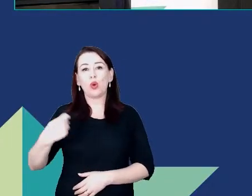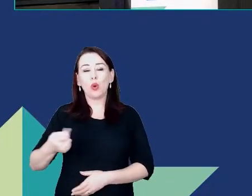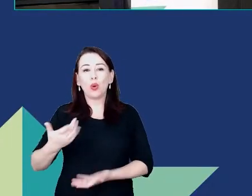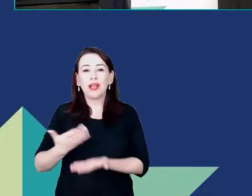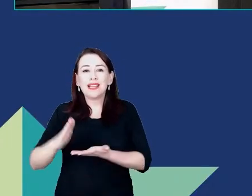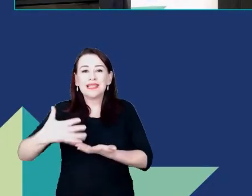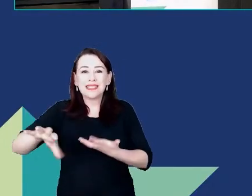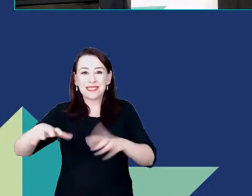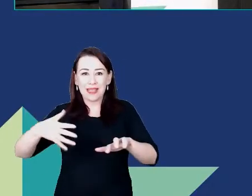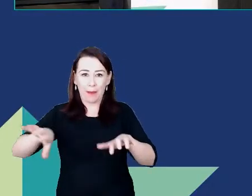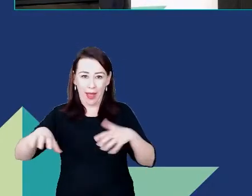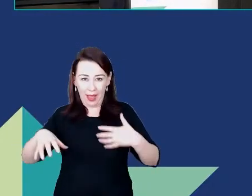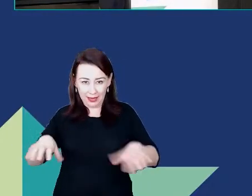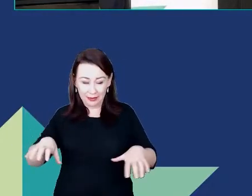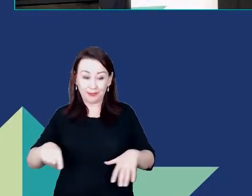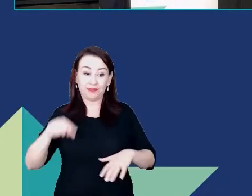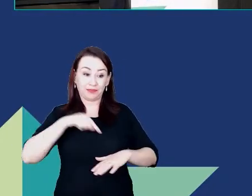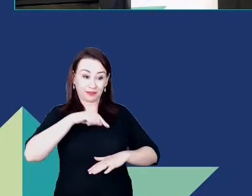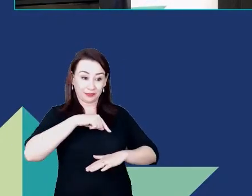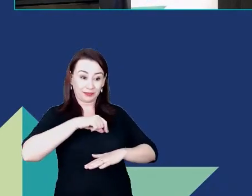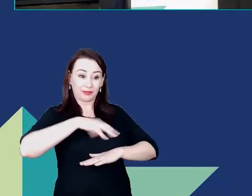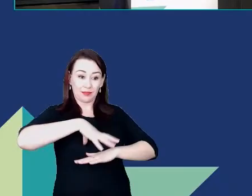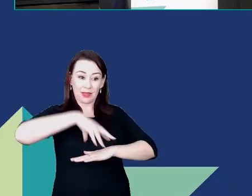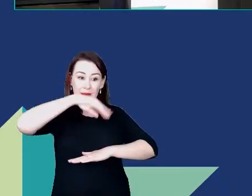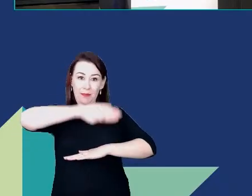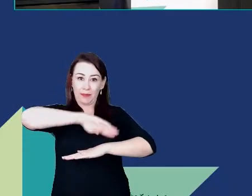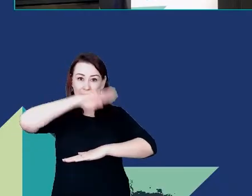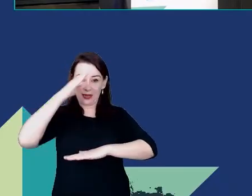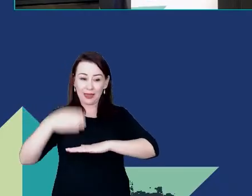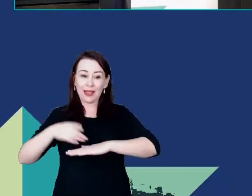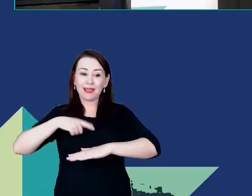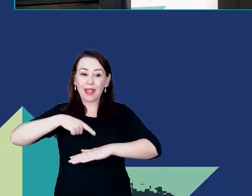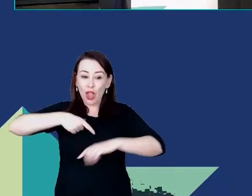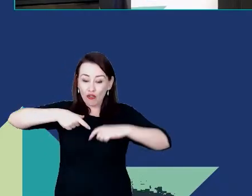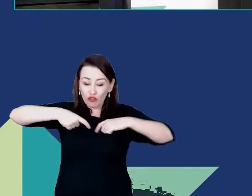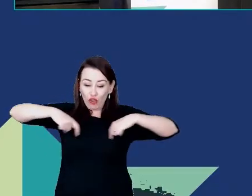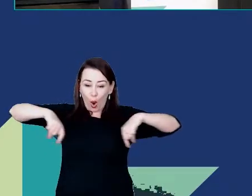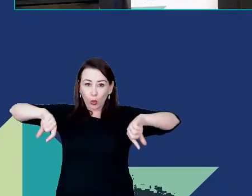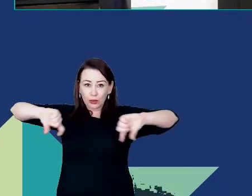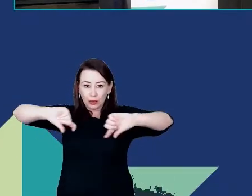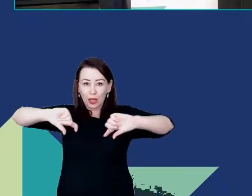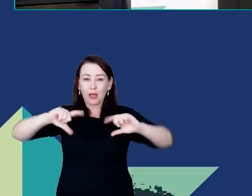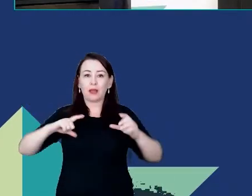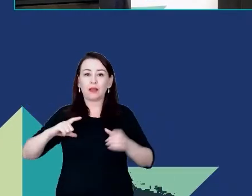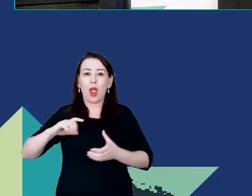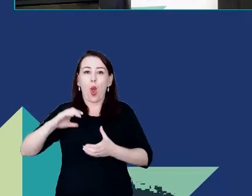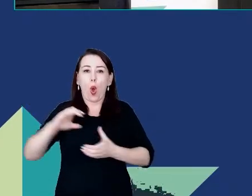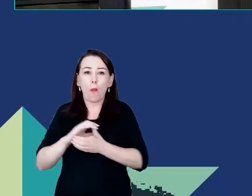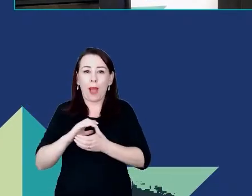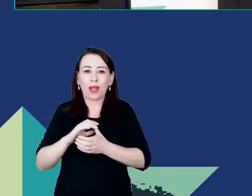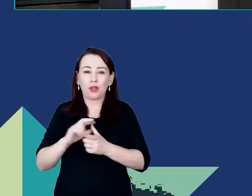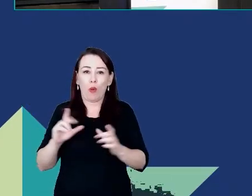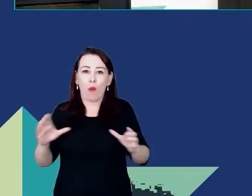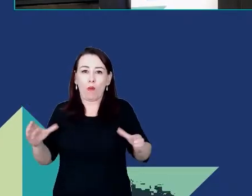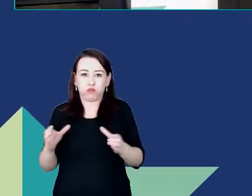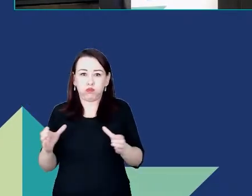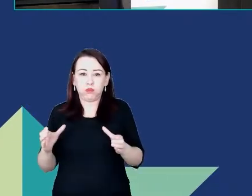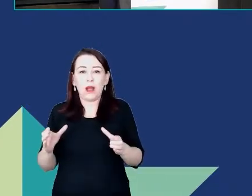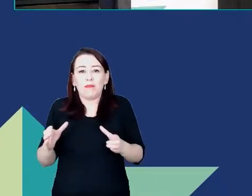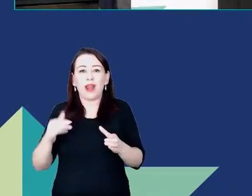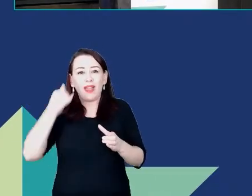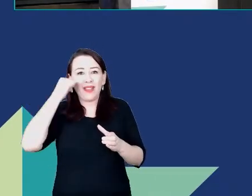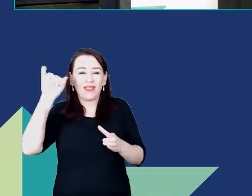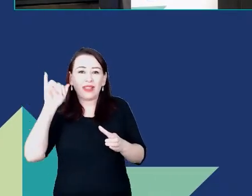o detalhe aqui da pilha, a gente tem um cinturão externo ali também compactado, né, para nos auxiliar aí no controle de erosões, implantação